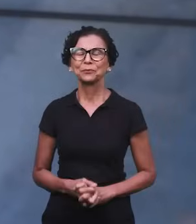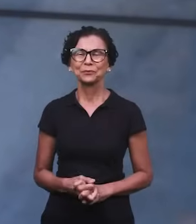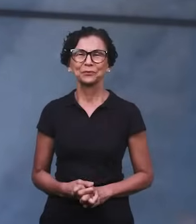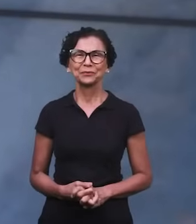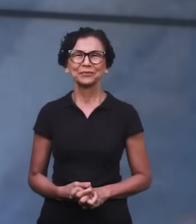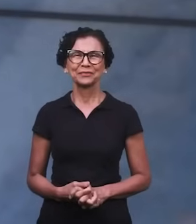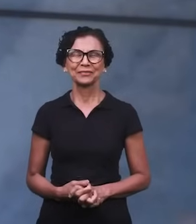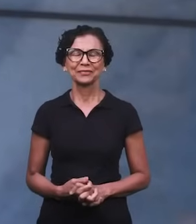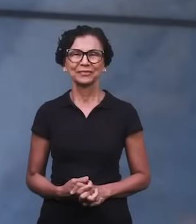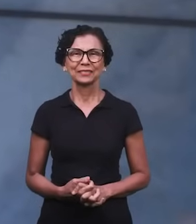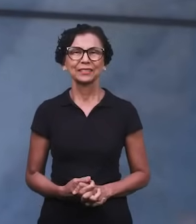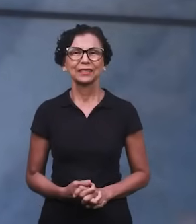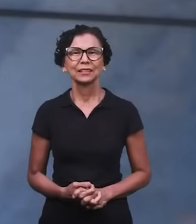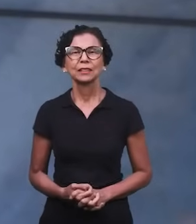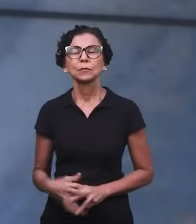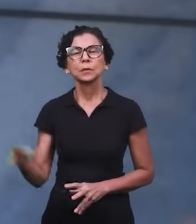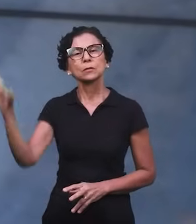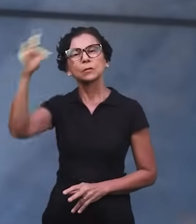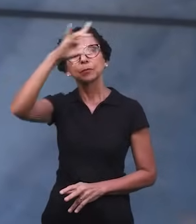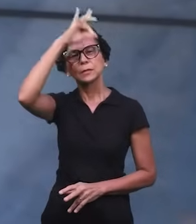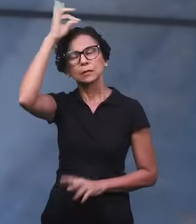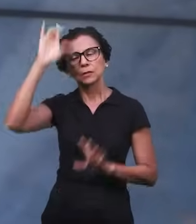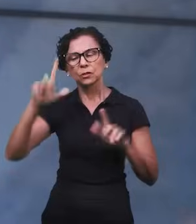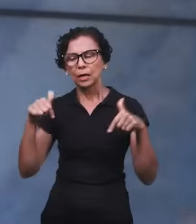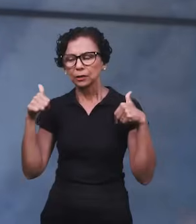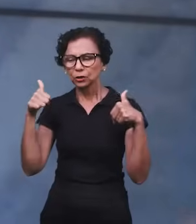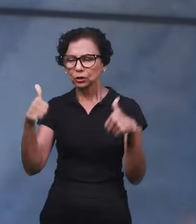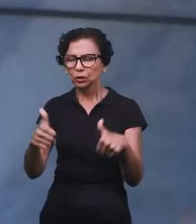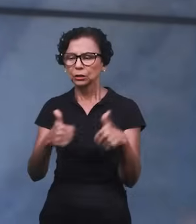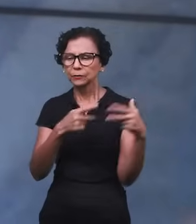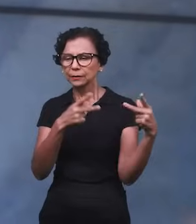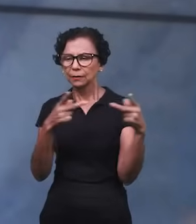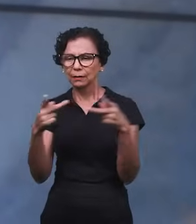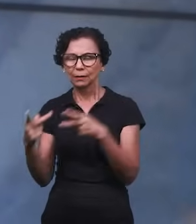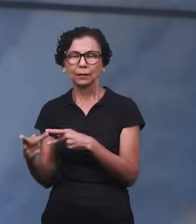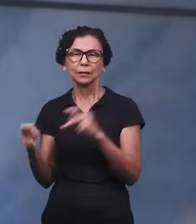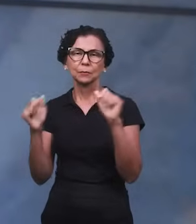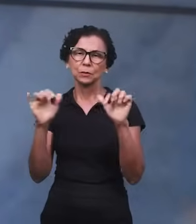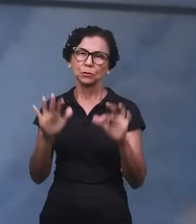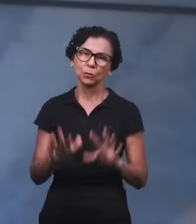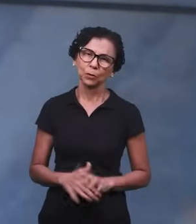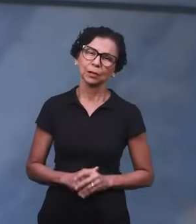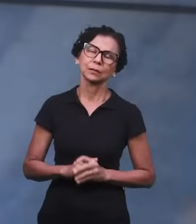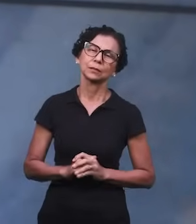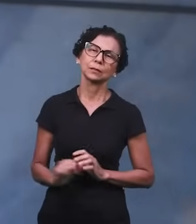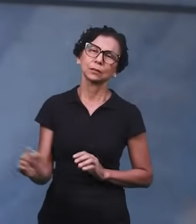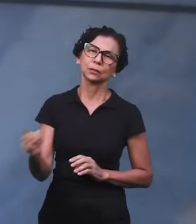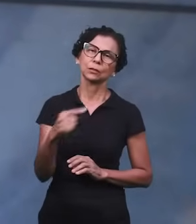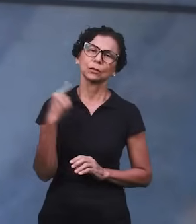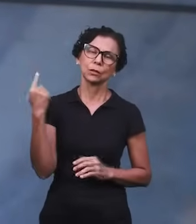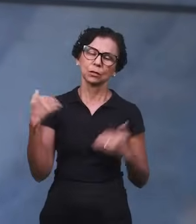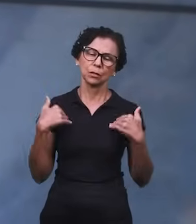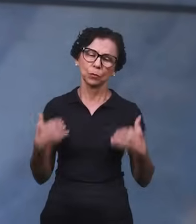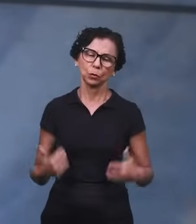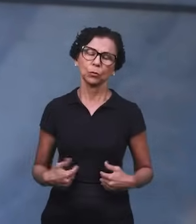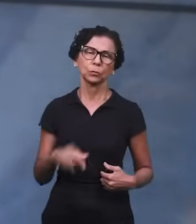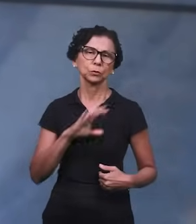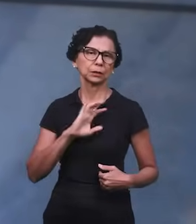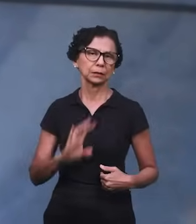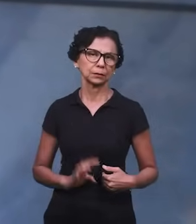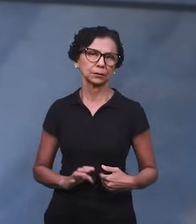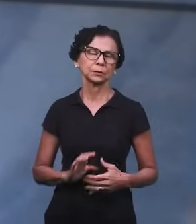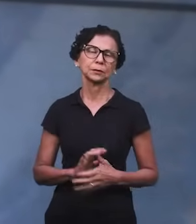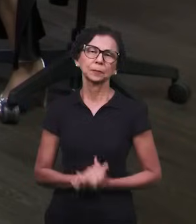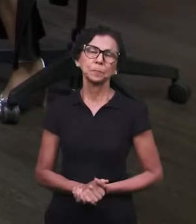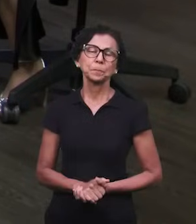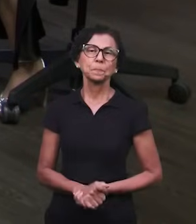mas que os irmãos recebam o calor do Espírito Santo, a alegria de fazermos parte de um mesmo corpo, né, vivermos a mesma experiência com o